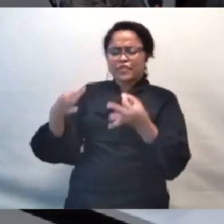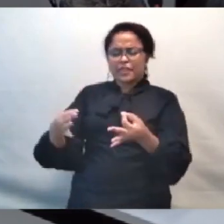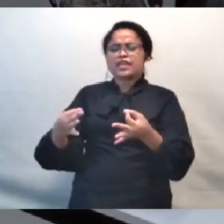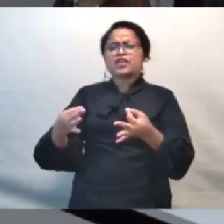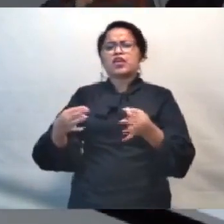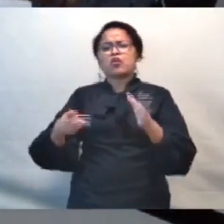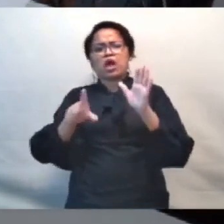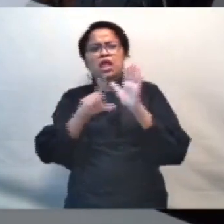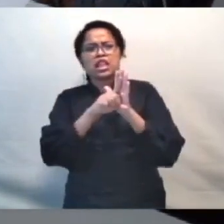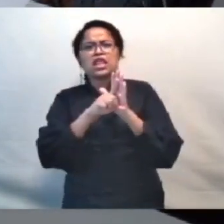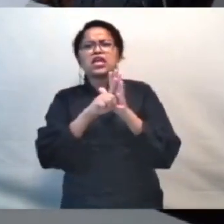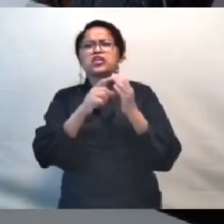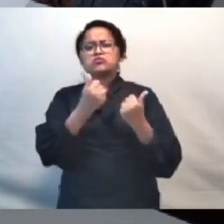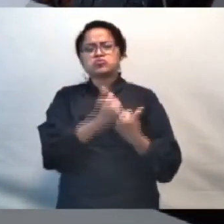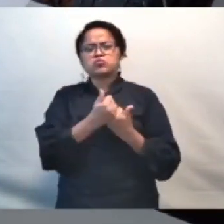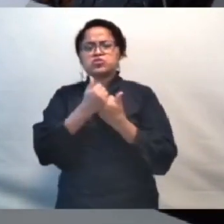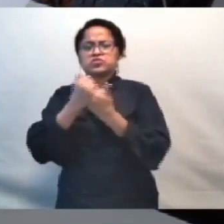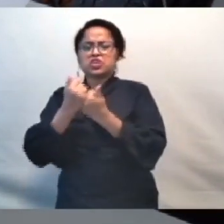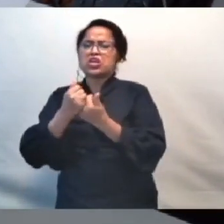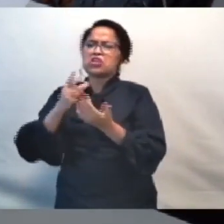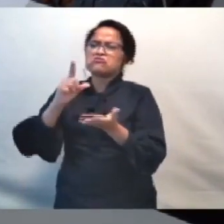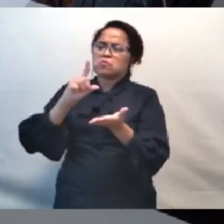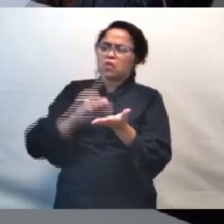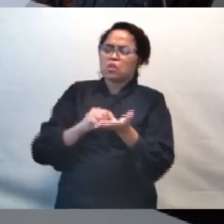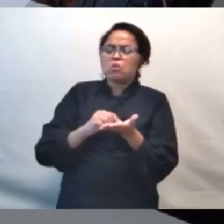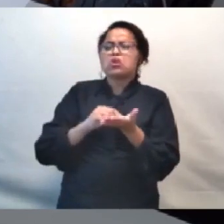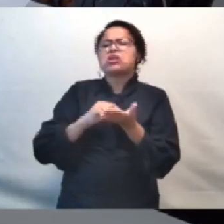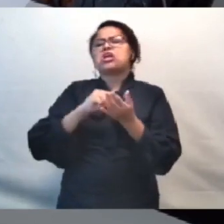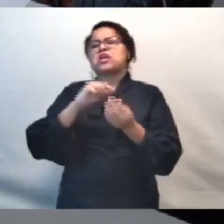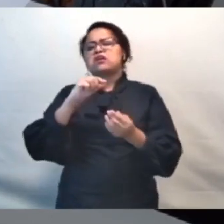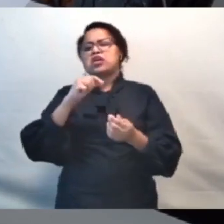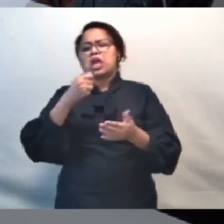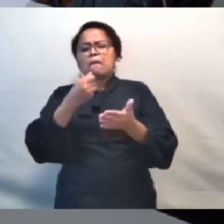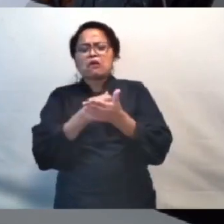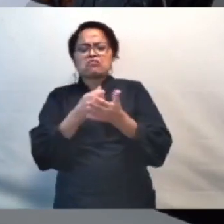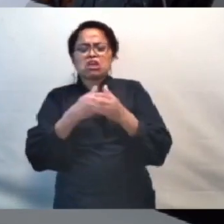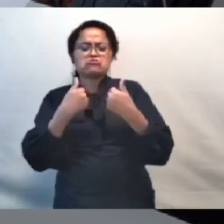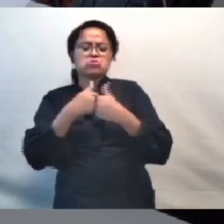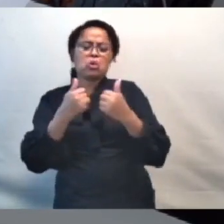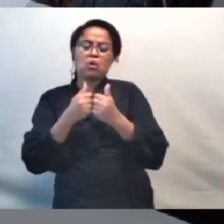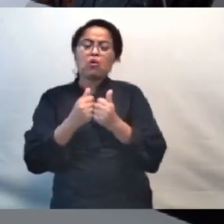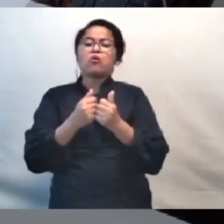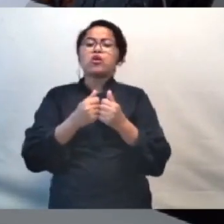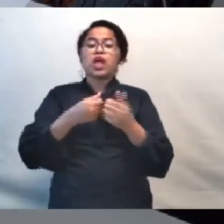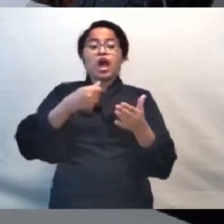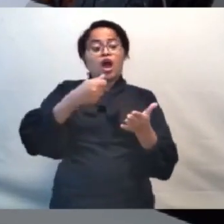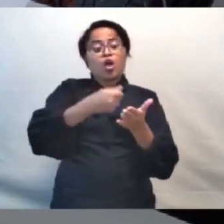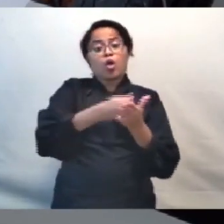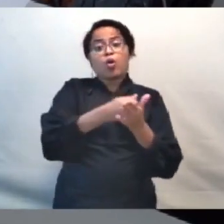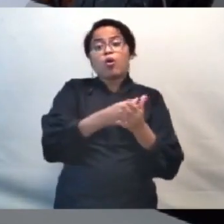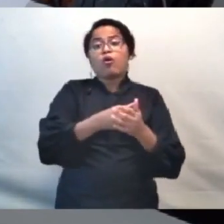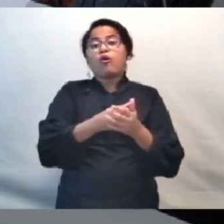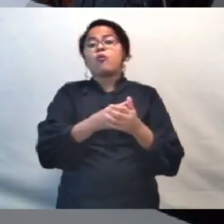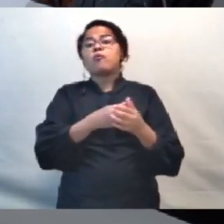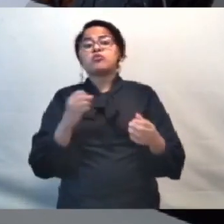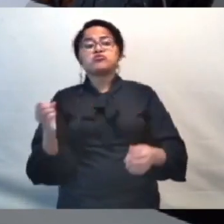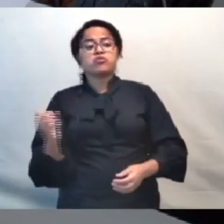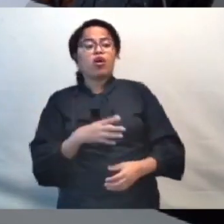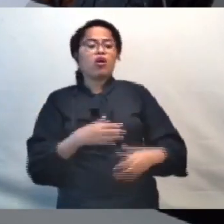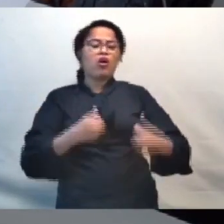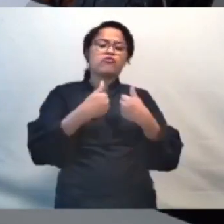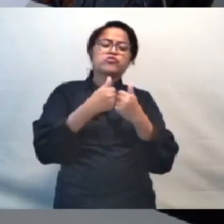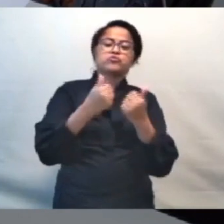baixar passagem, compra de novos veículos, e isso envolveu, uma vez que a Câmara fazia muita questão no